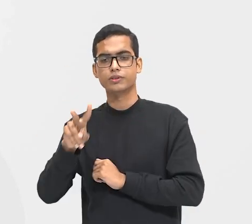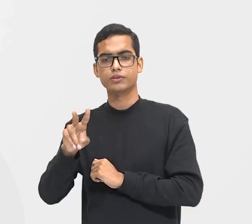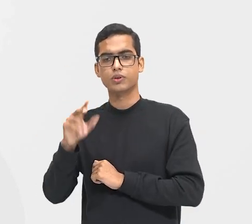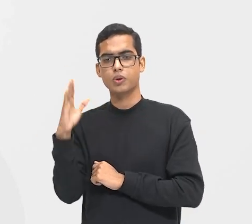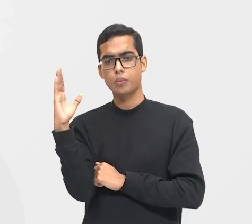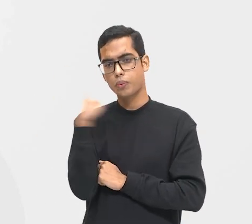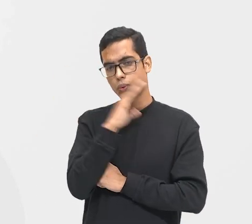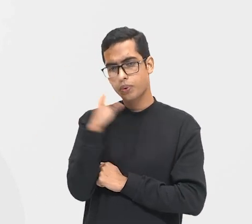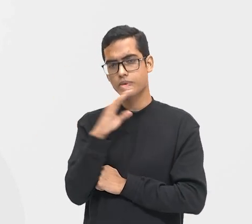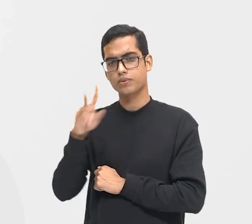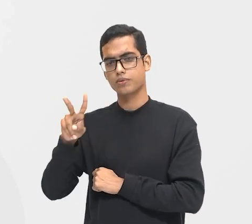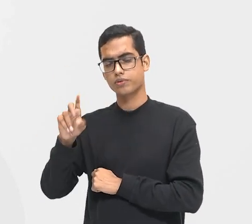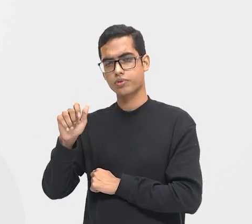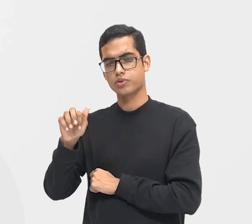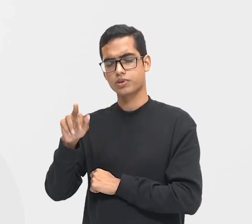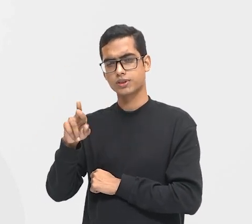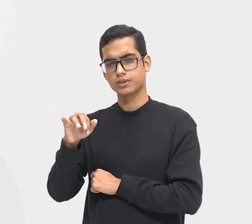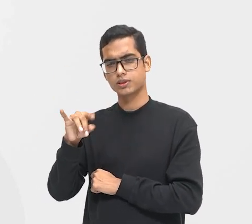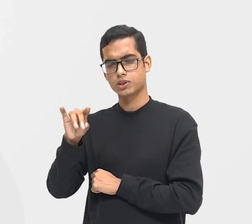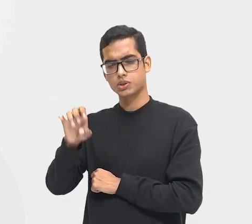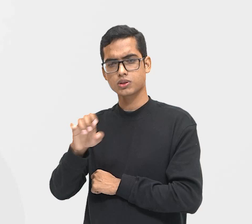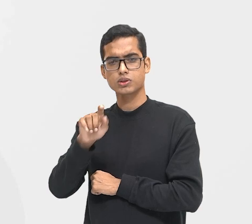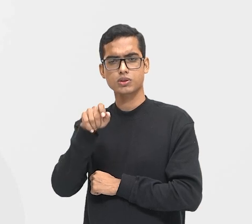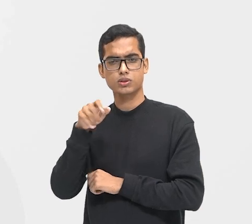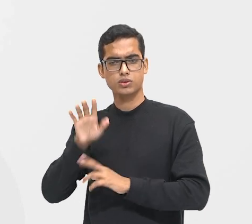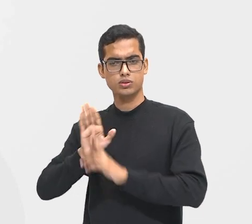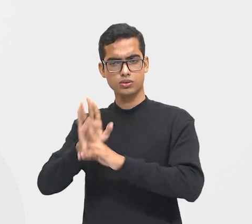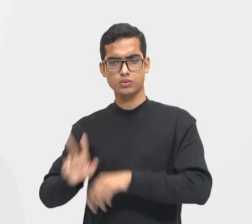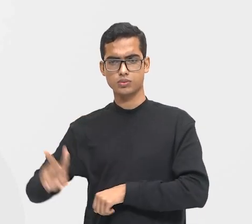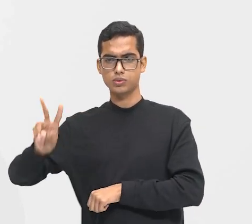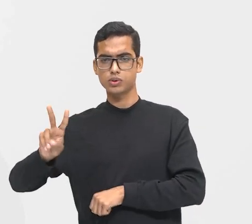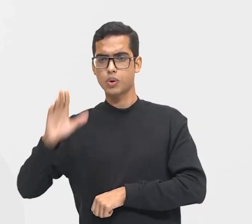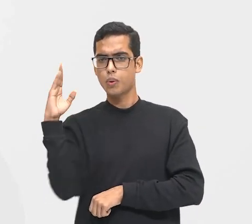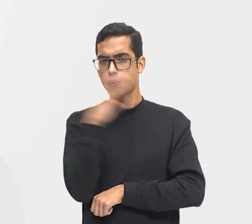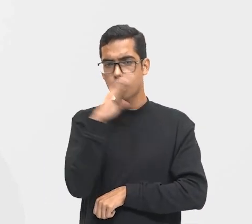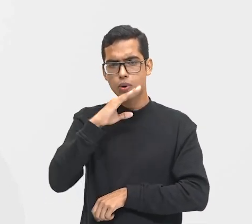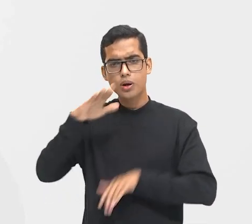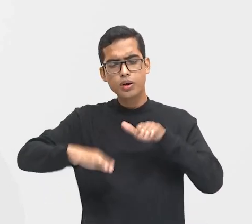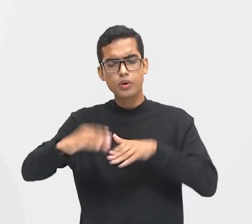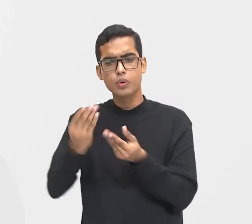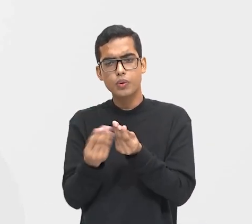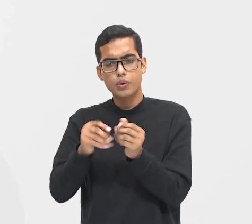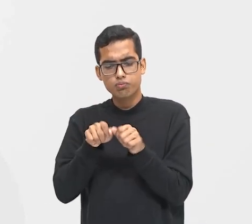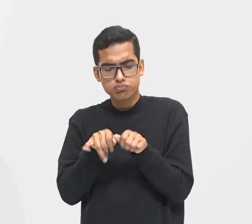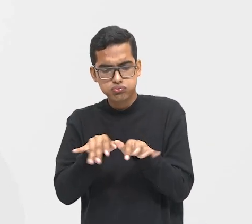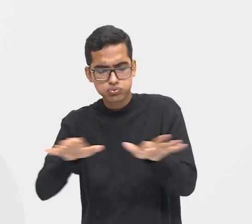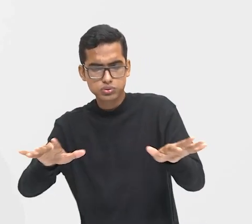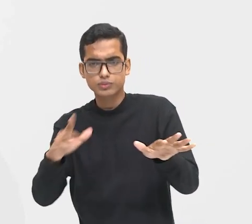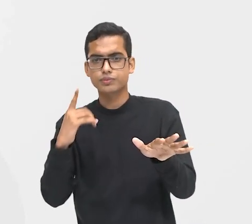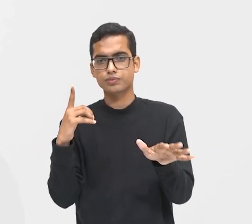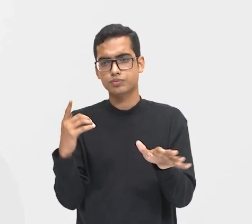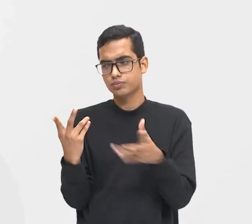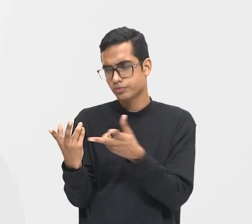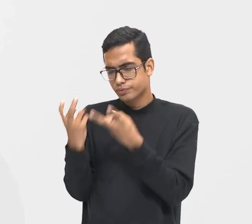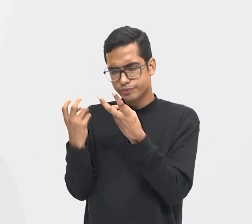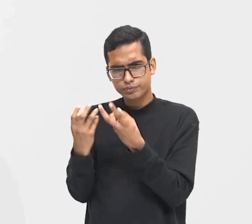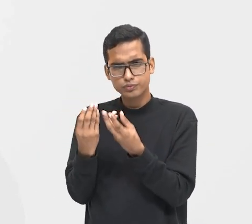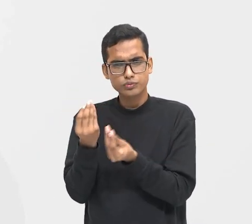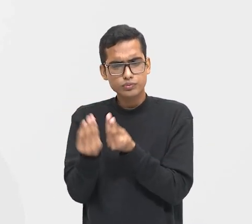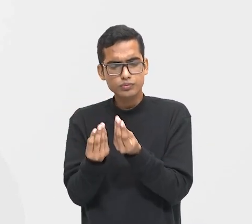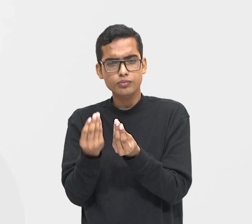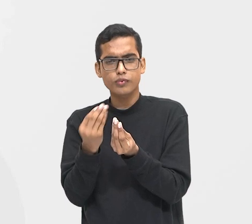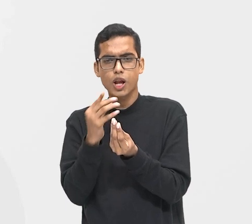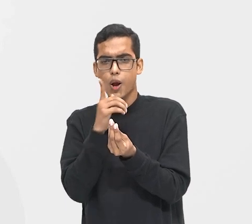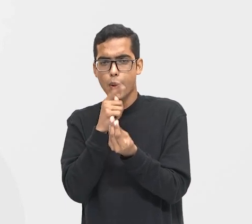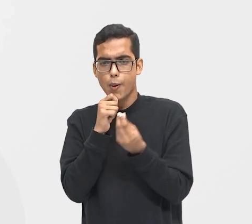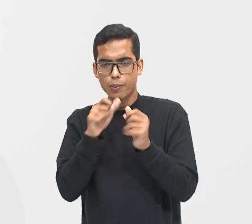do meio em que ela está se propagando, certo? A gente observou agora há pouco uma onda se propagando no meio líquido,